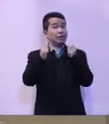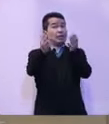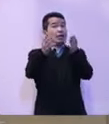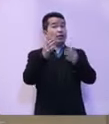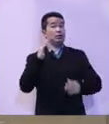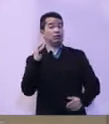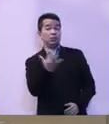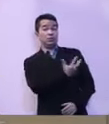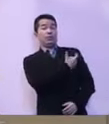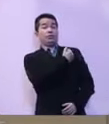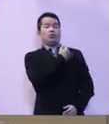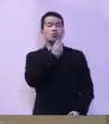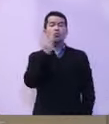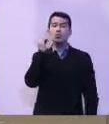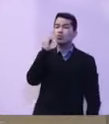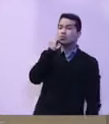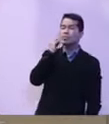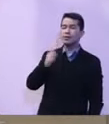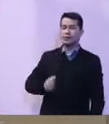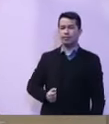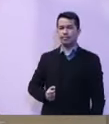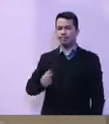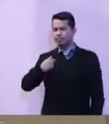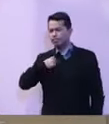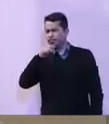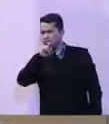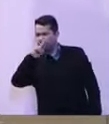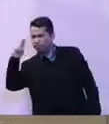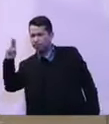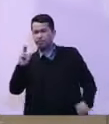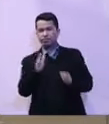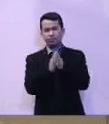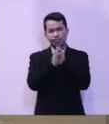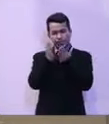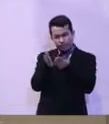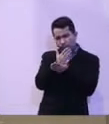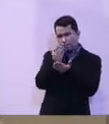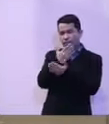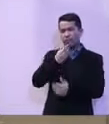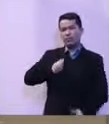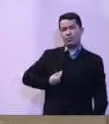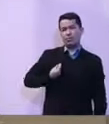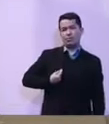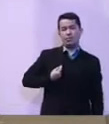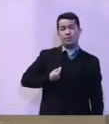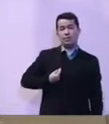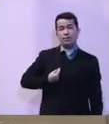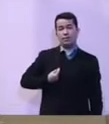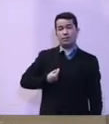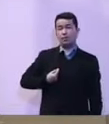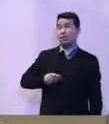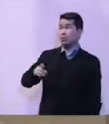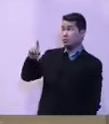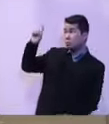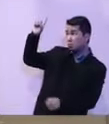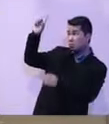nome está escrito no livro da vida, nós saímos da morte para a vida, diz a Bíblia. Nós